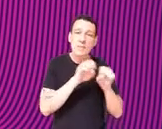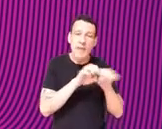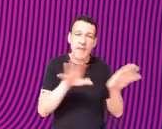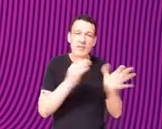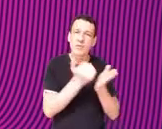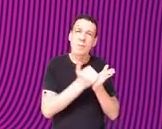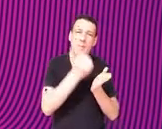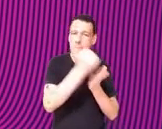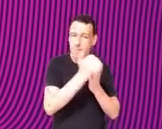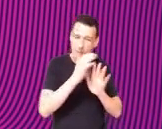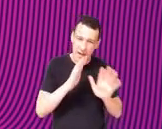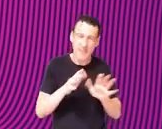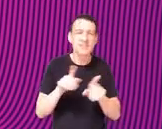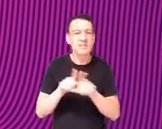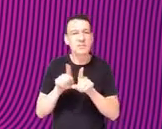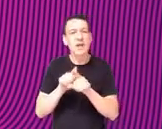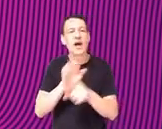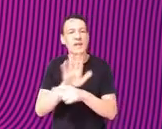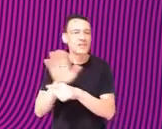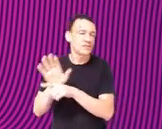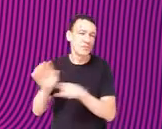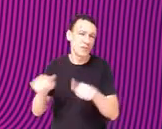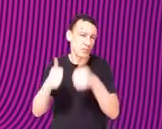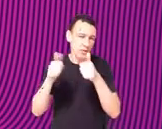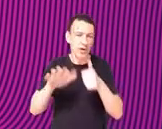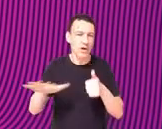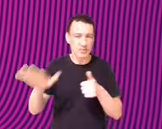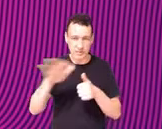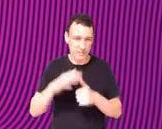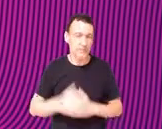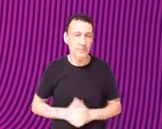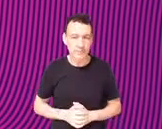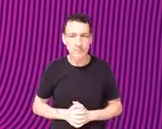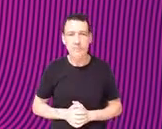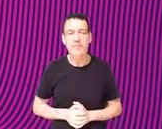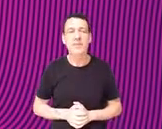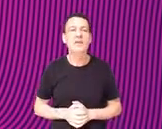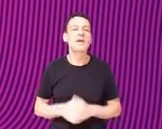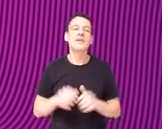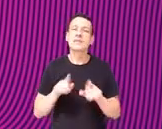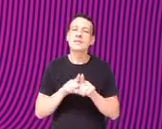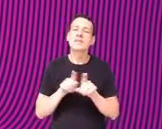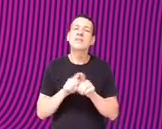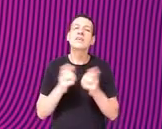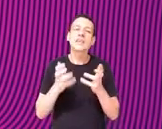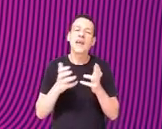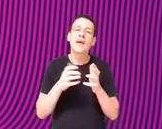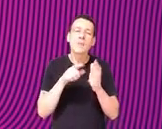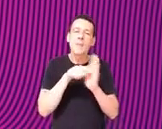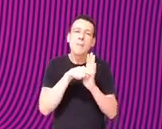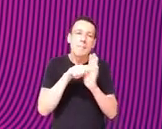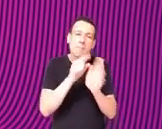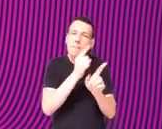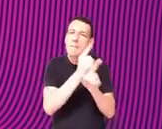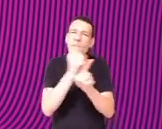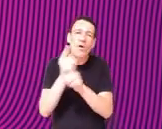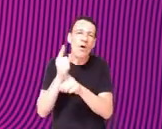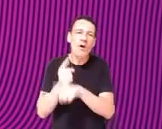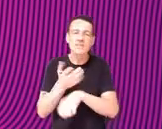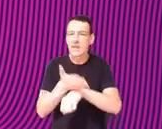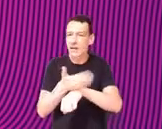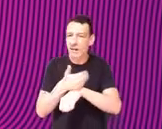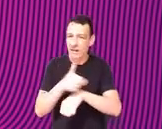em geral. Por outro lado, melhorar a capacidade de poder fazer diagnósticos precoces e, como tal, melhorar